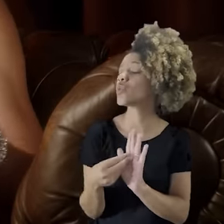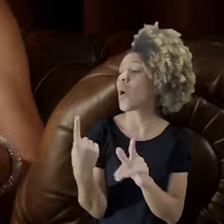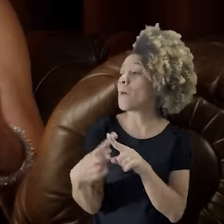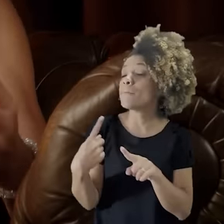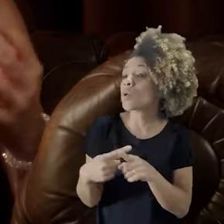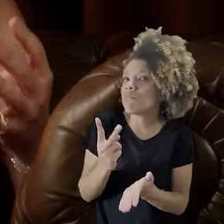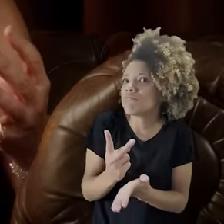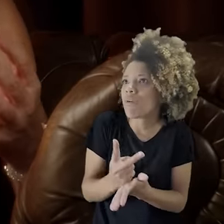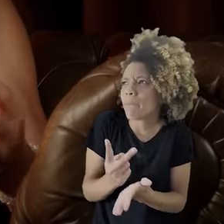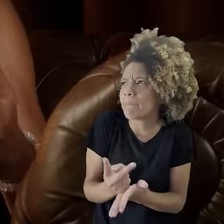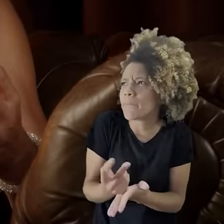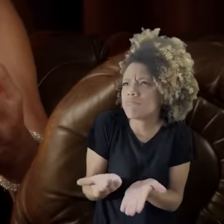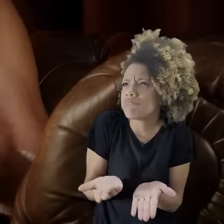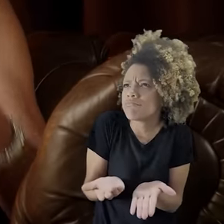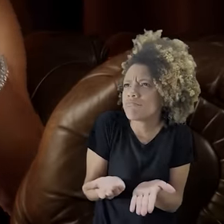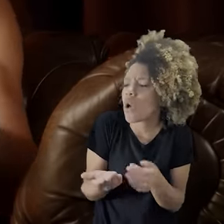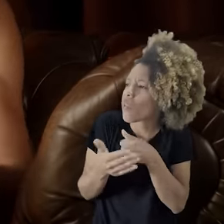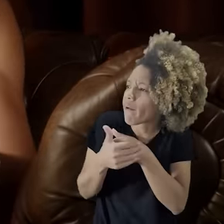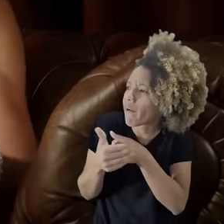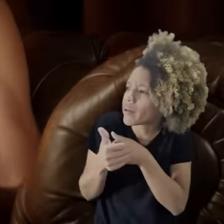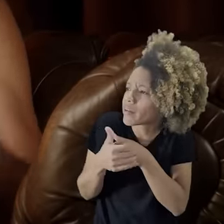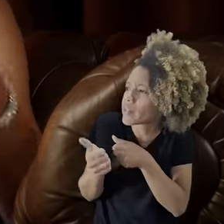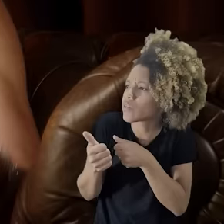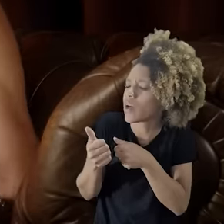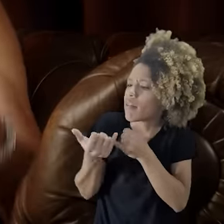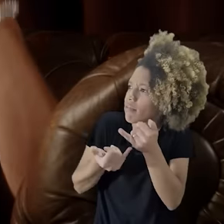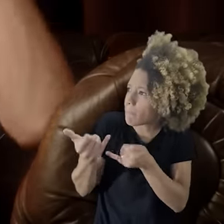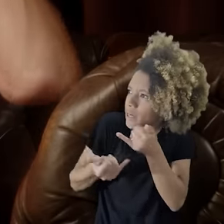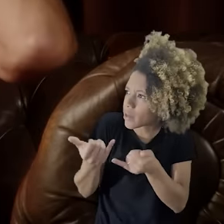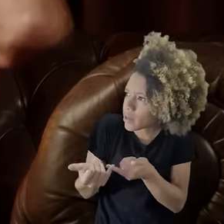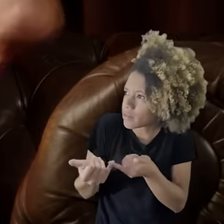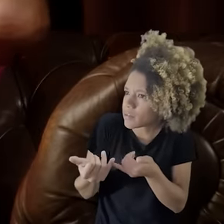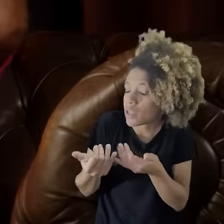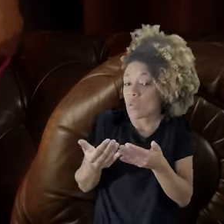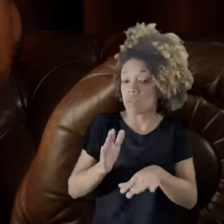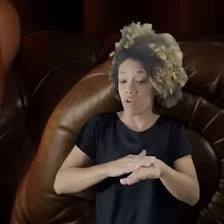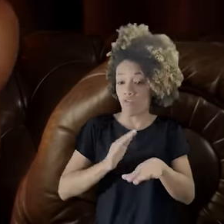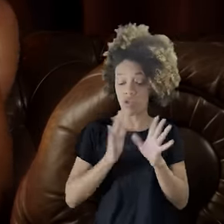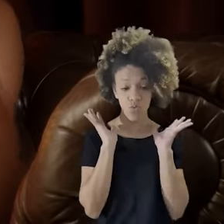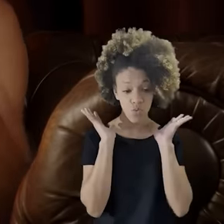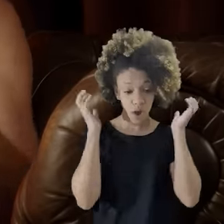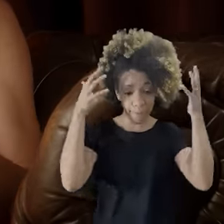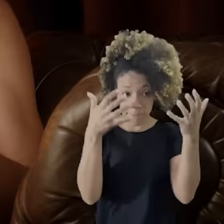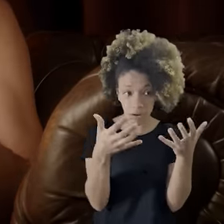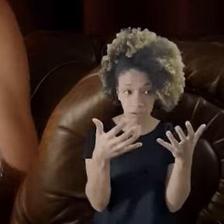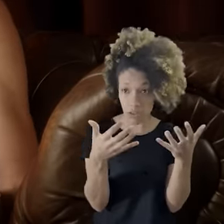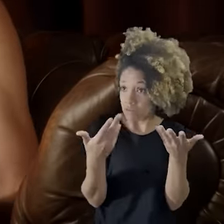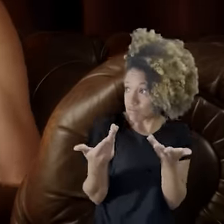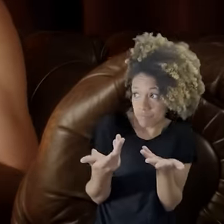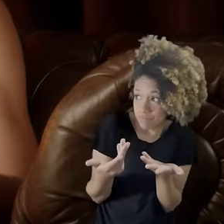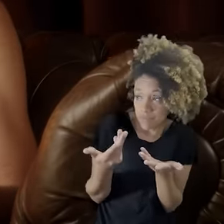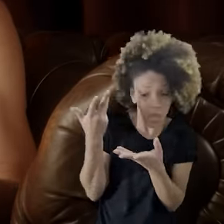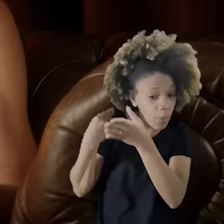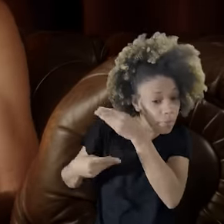eu sempre levei muito é com carinho na brincadeira então quando eu fi passo assim com o cabelo que eu puxo